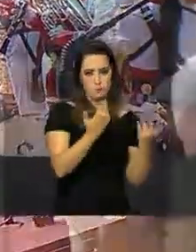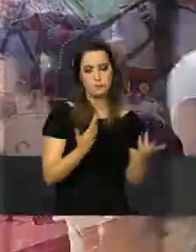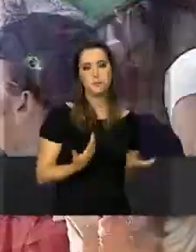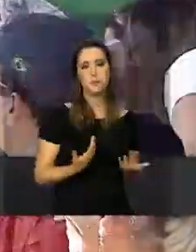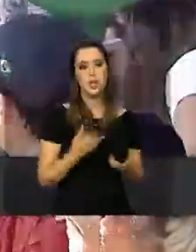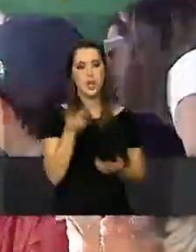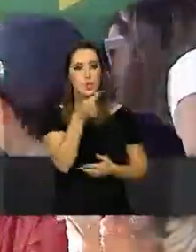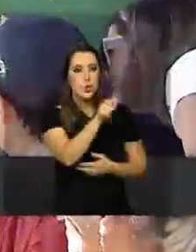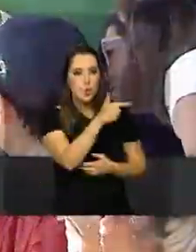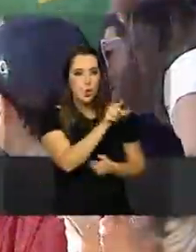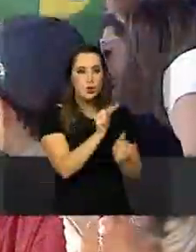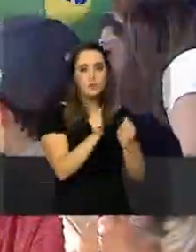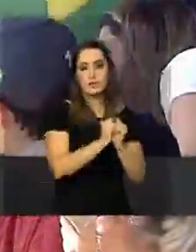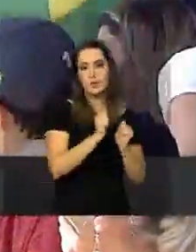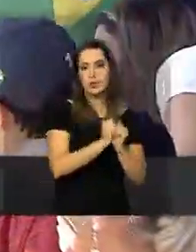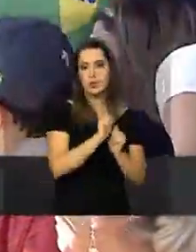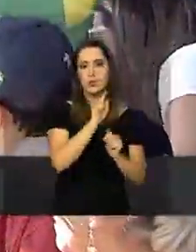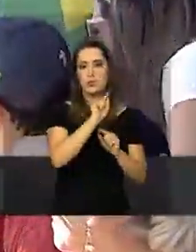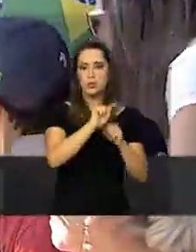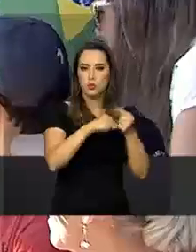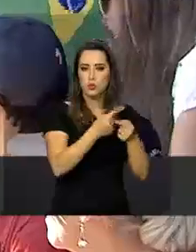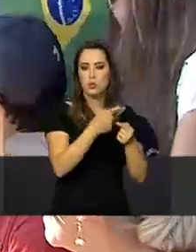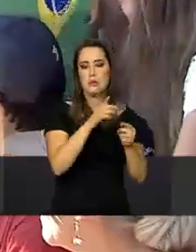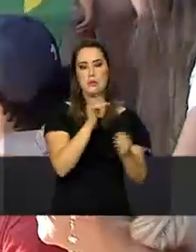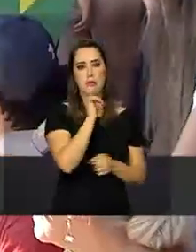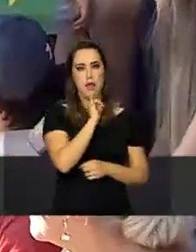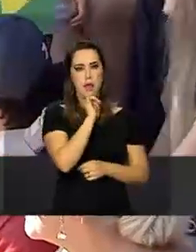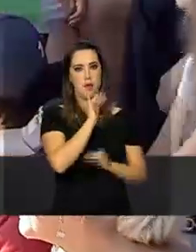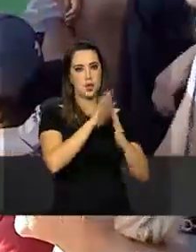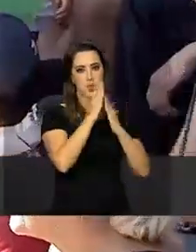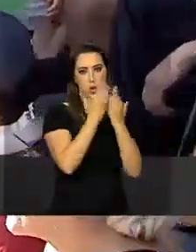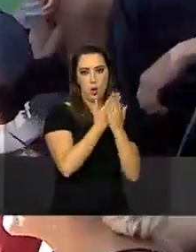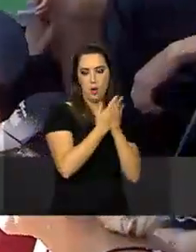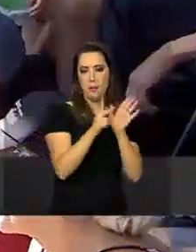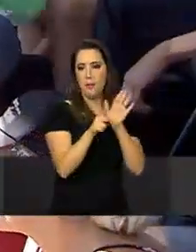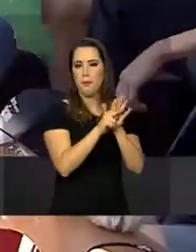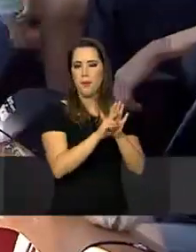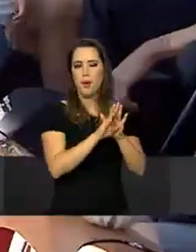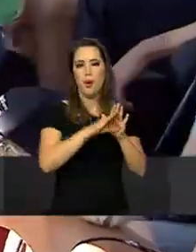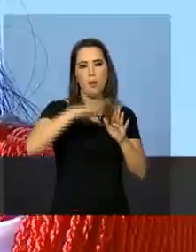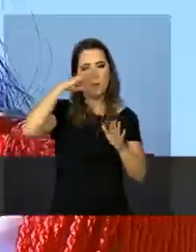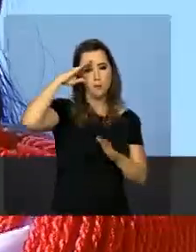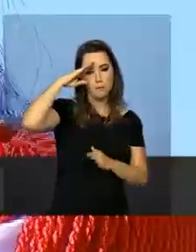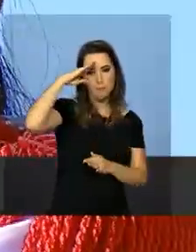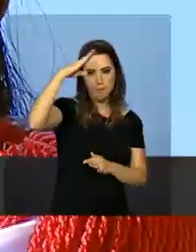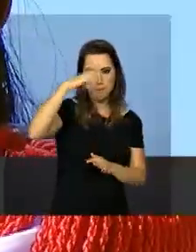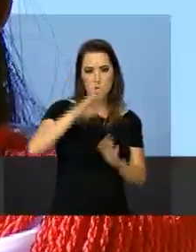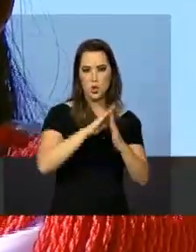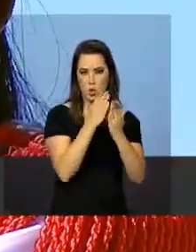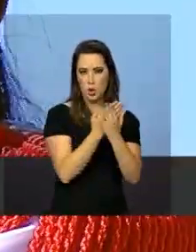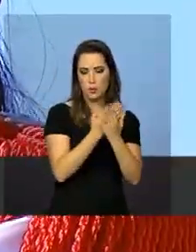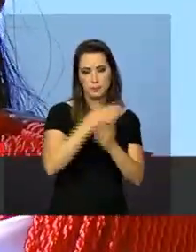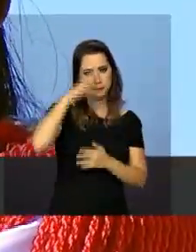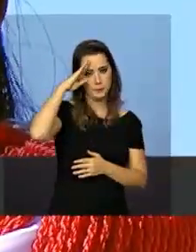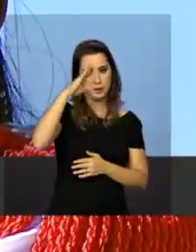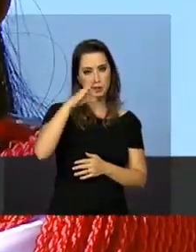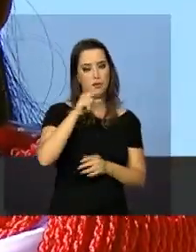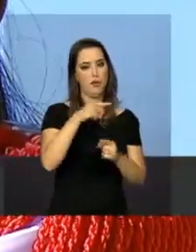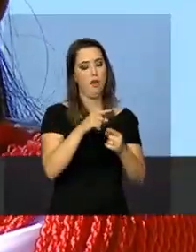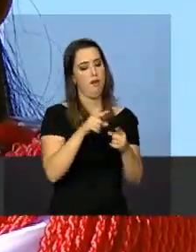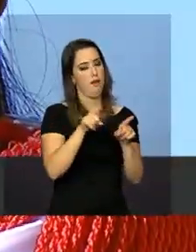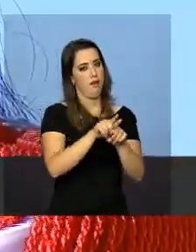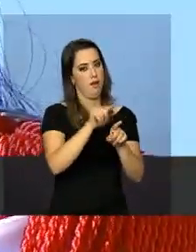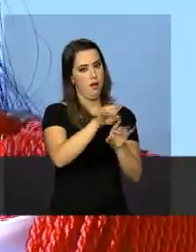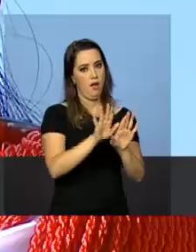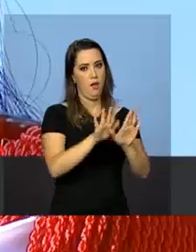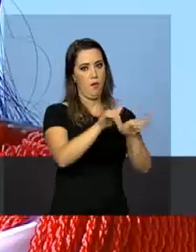que acompanham, quando é o caso, por exemplo, do Colégio Militar, que a banda do Colégio Militar toca, uma banda grande, aí essa banda